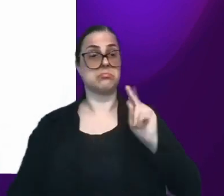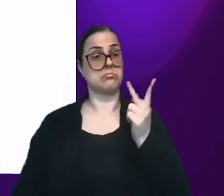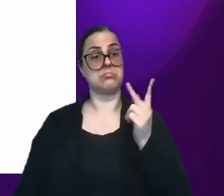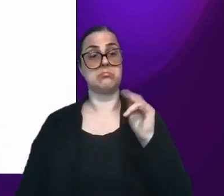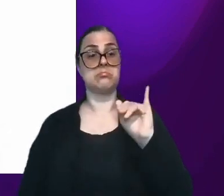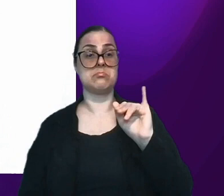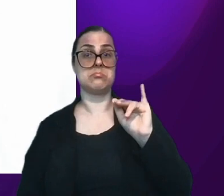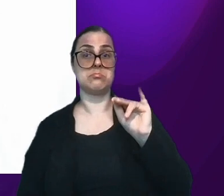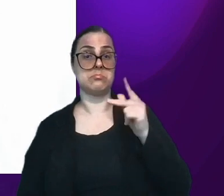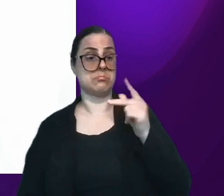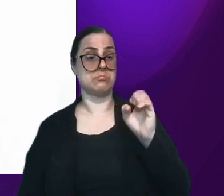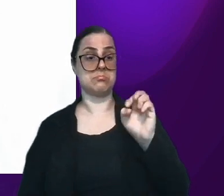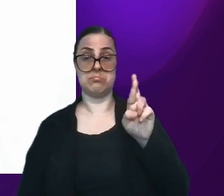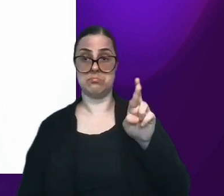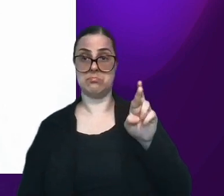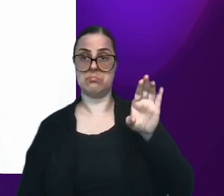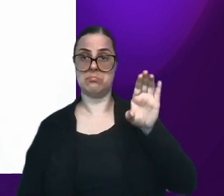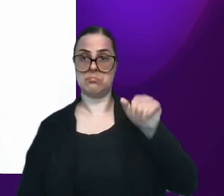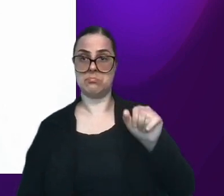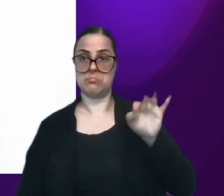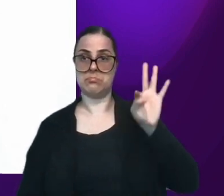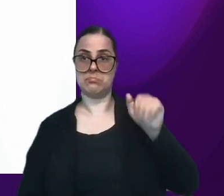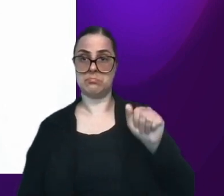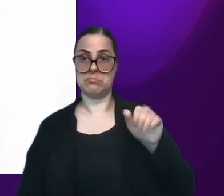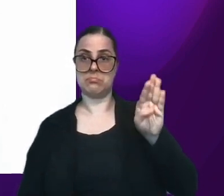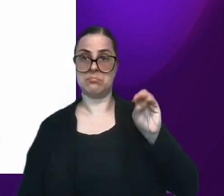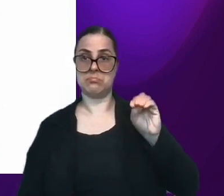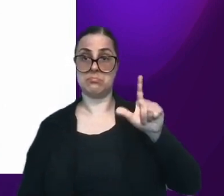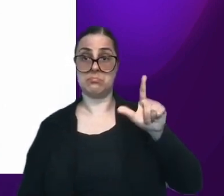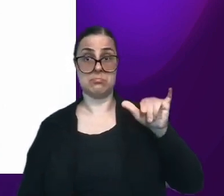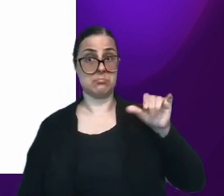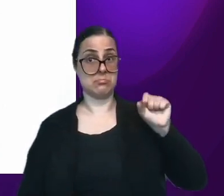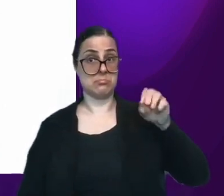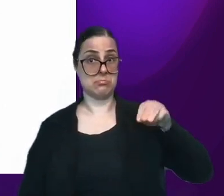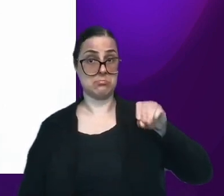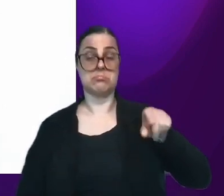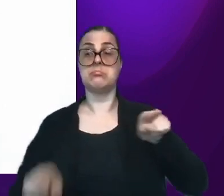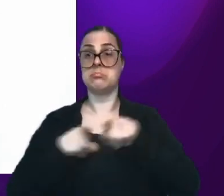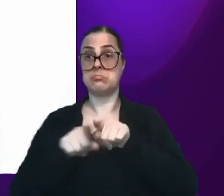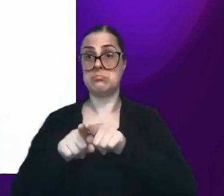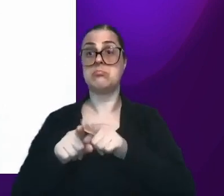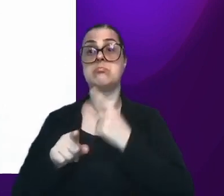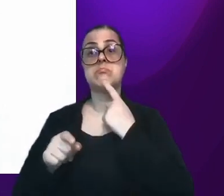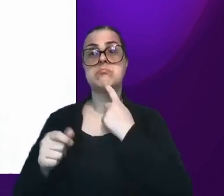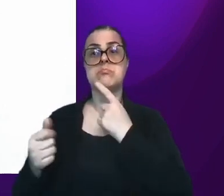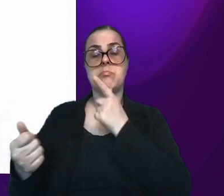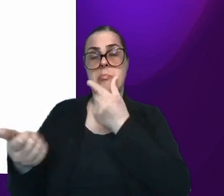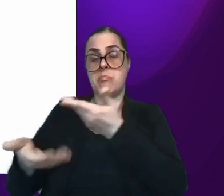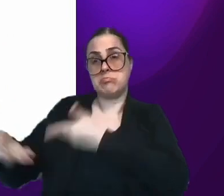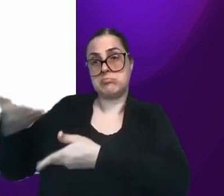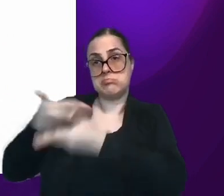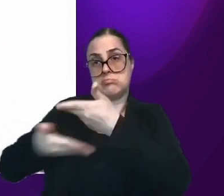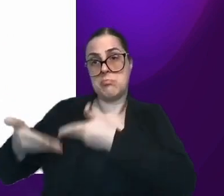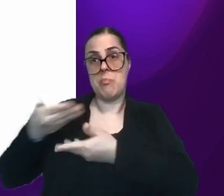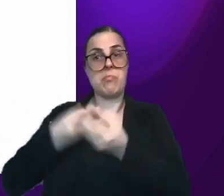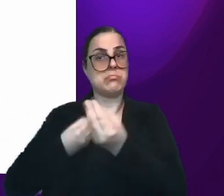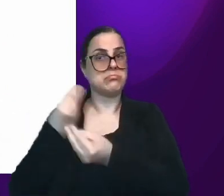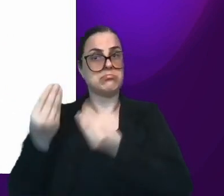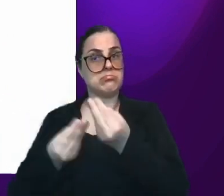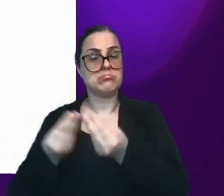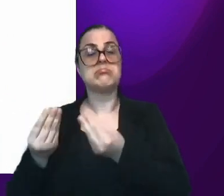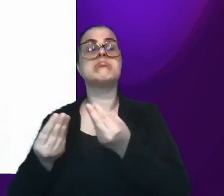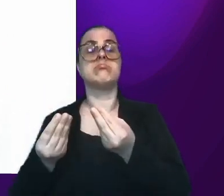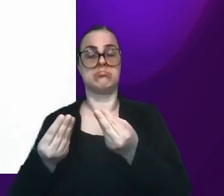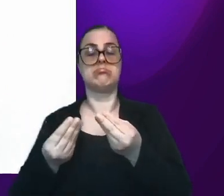gente avalia ainda a cinética, e também mecanismo de transferência, a gente observa que a terapia